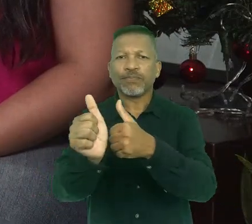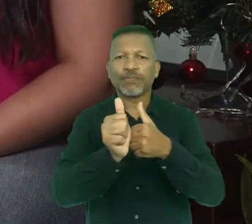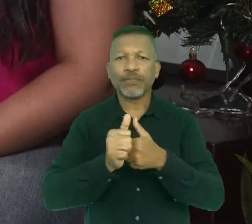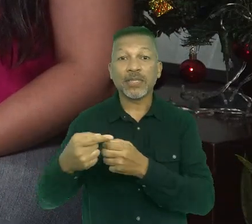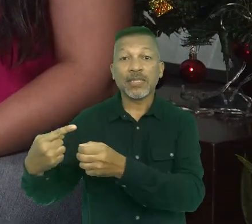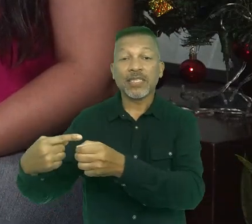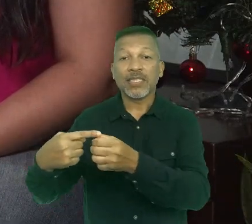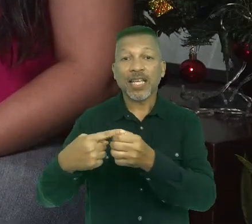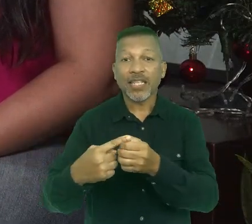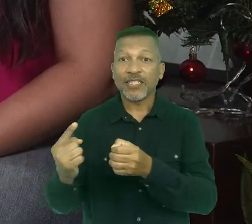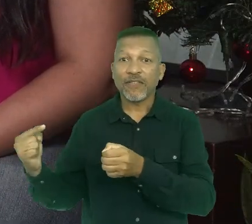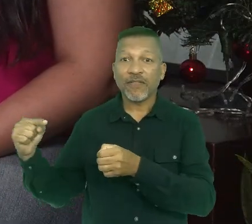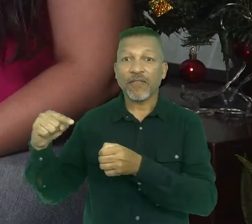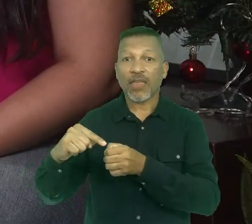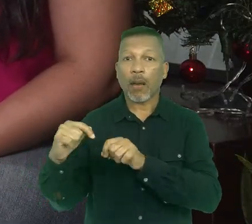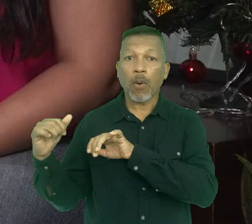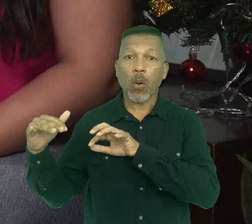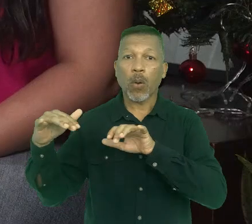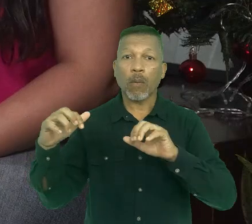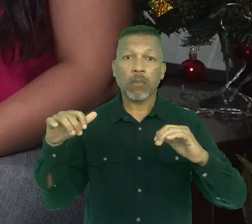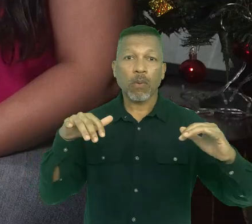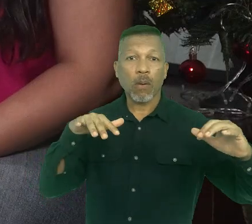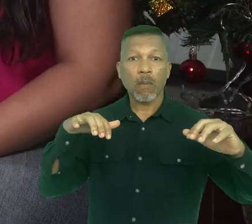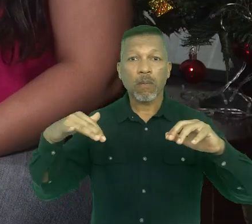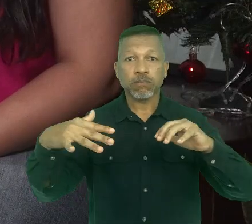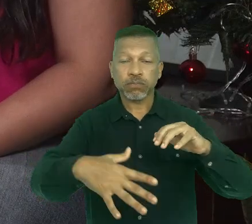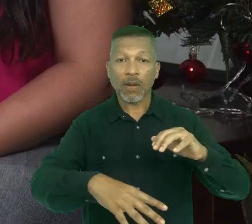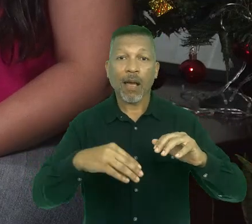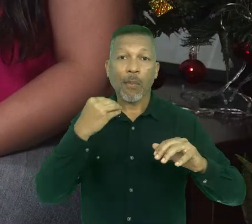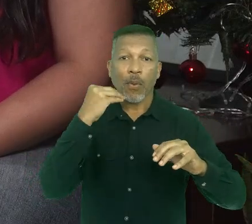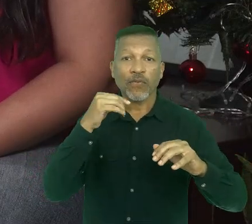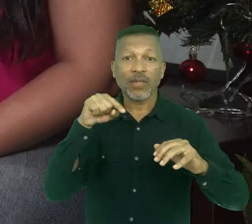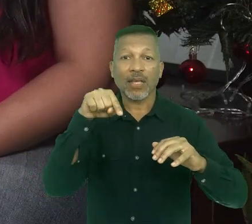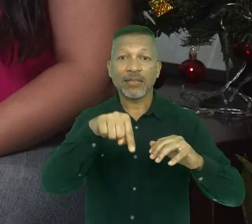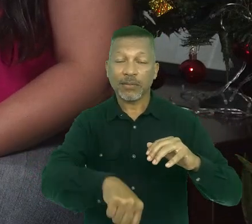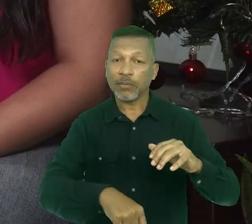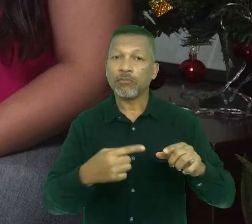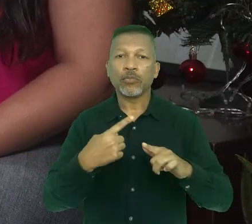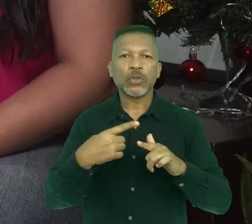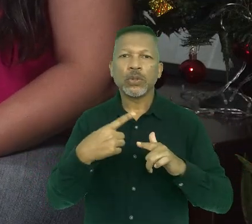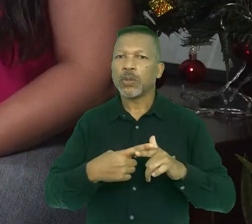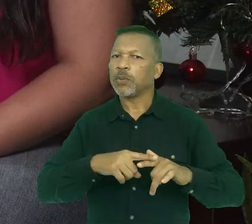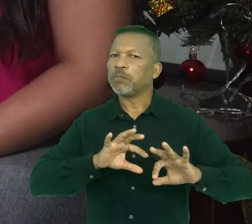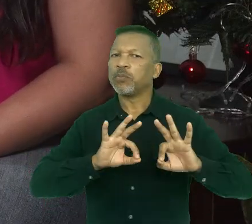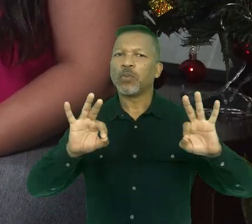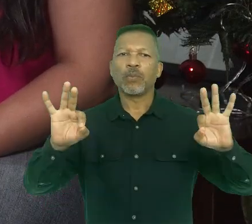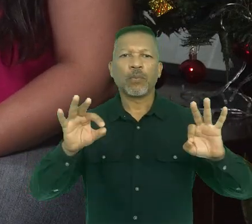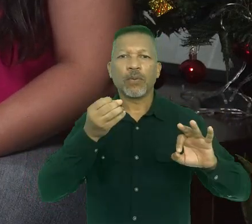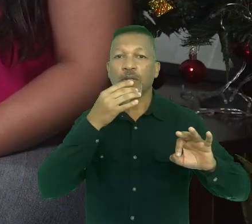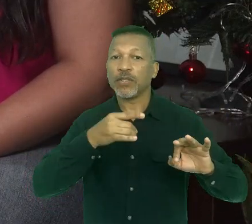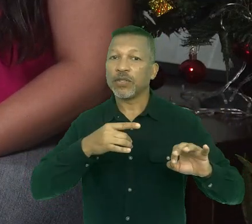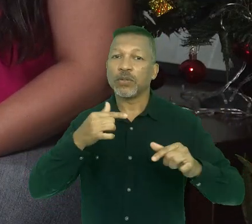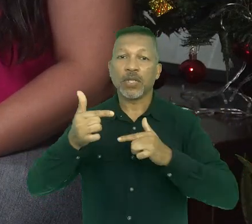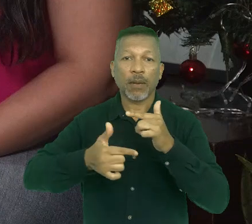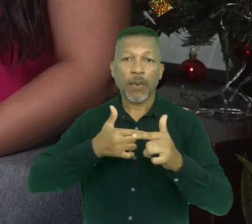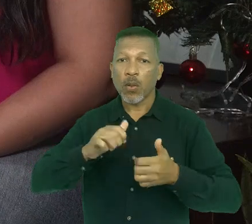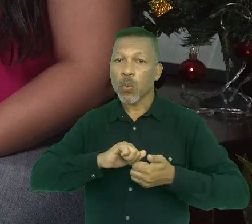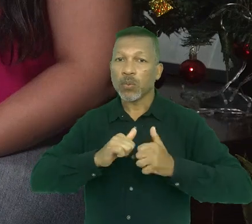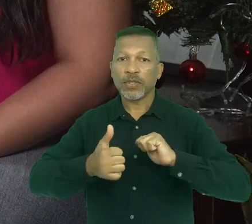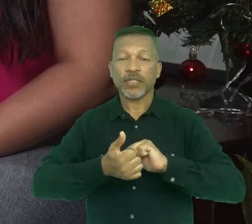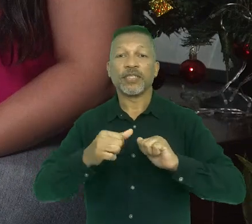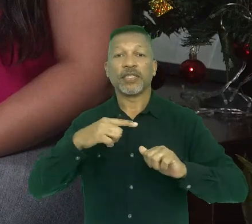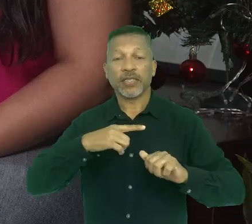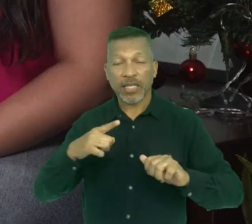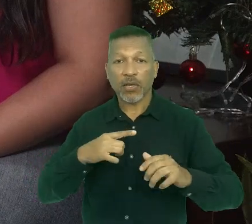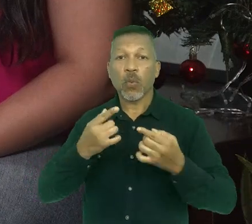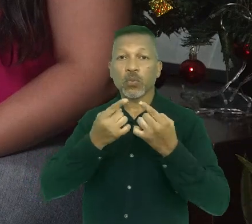está em torno, aproveitem disso, né? Porque é incrível você conseguir fazer um trabalho com a qualidade que a gente tem, com